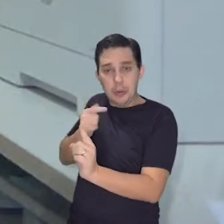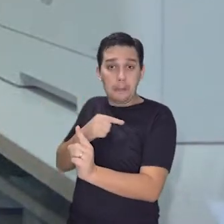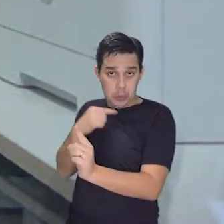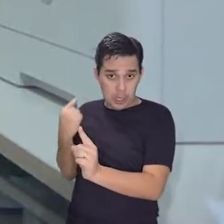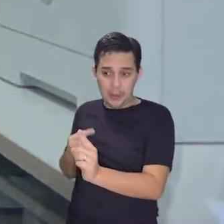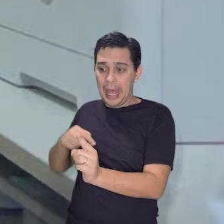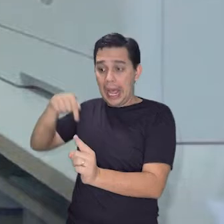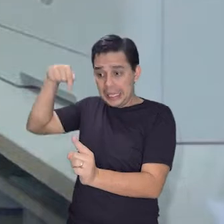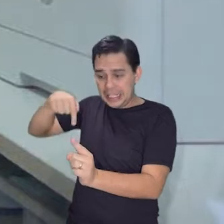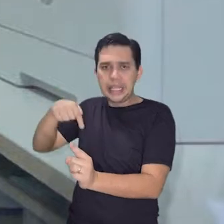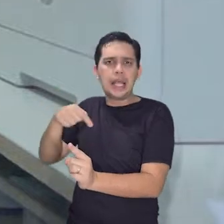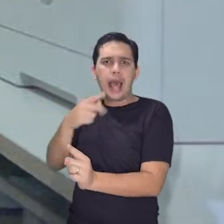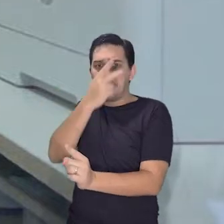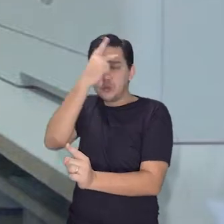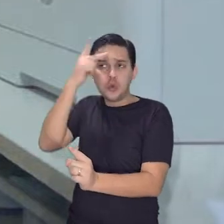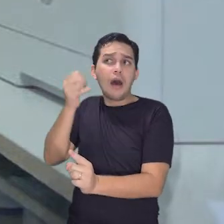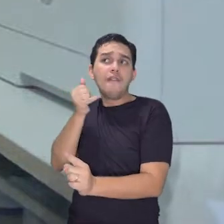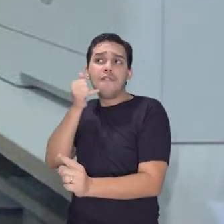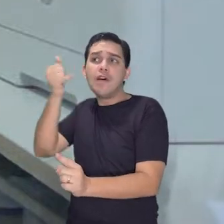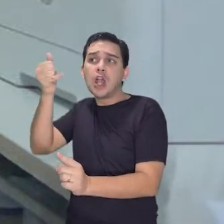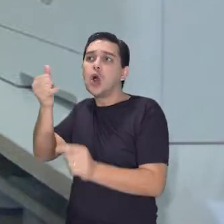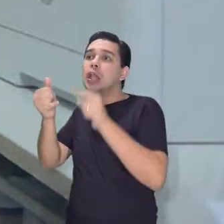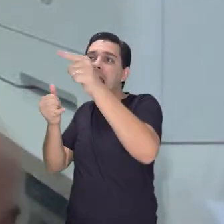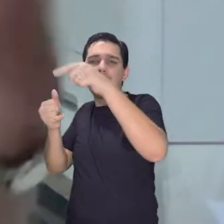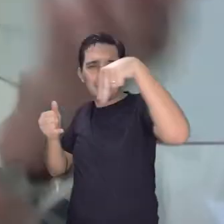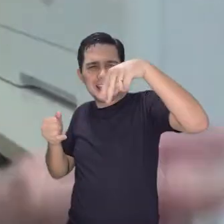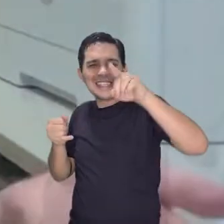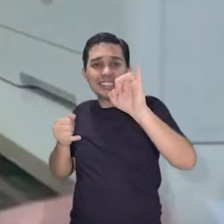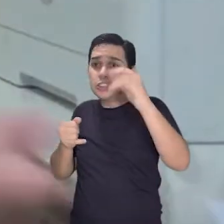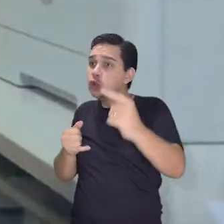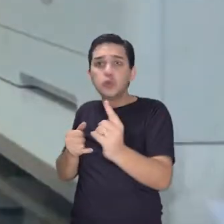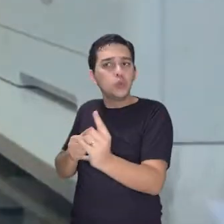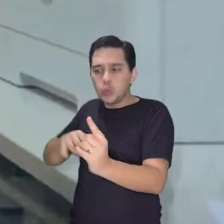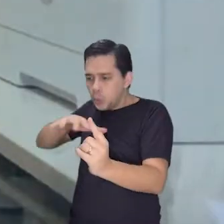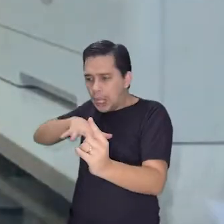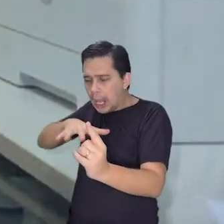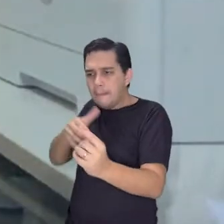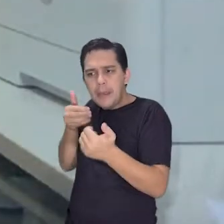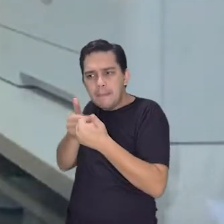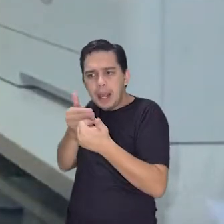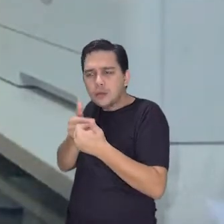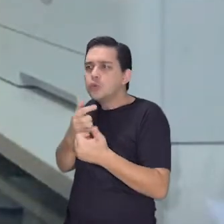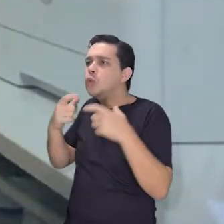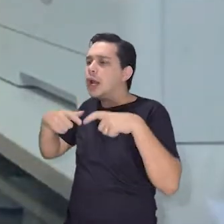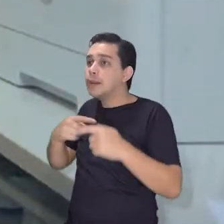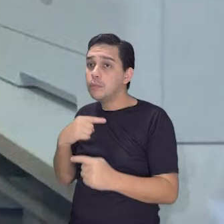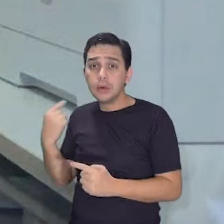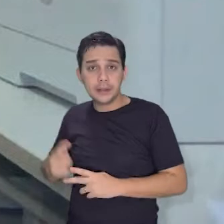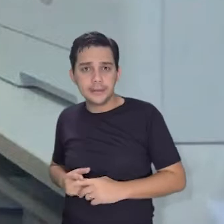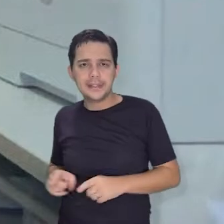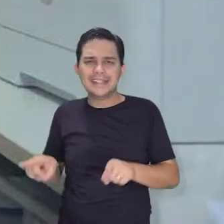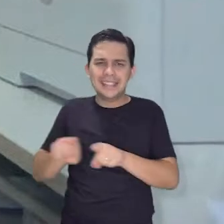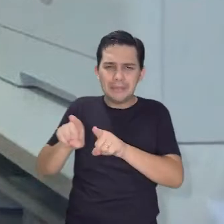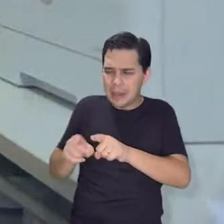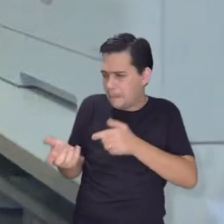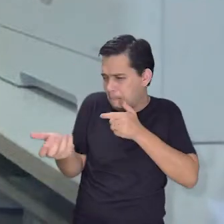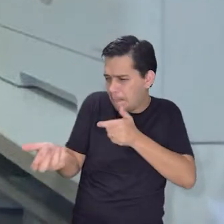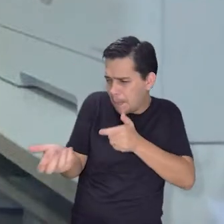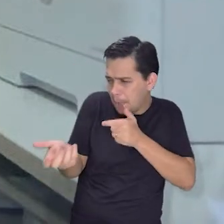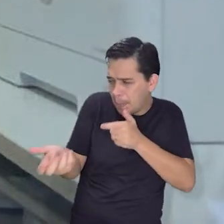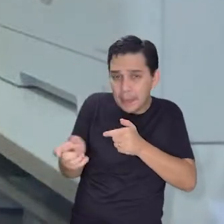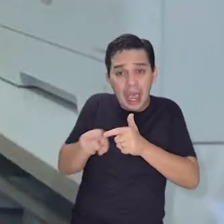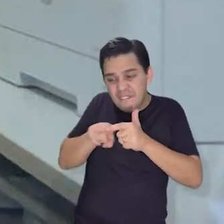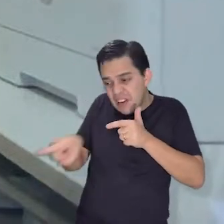o confronto balístico positivo entre o fuzil apreendido com o réu dias depois e as munições encontradas no local do